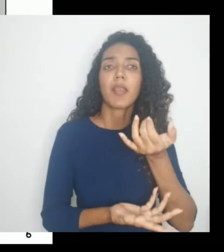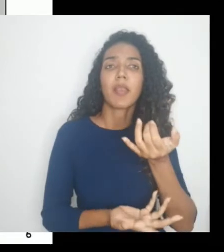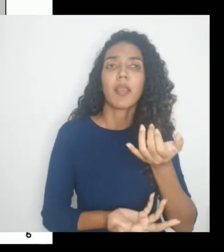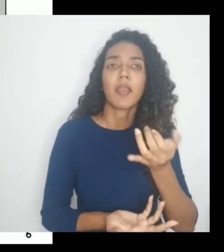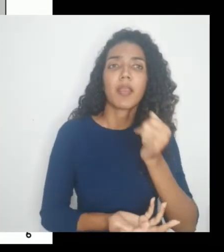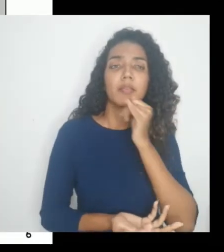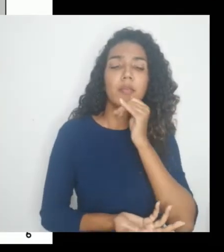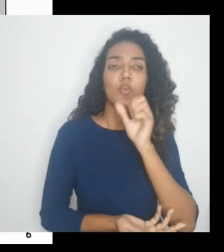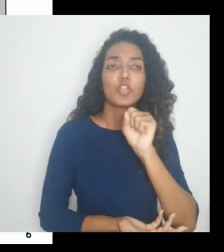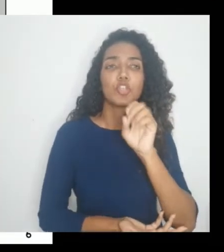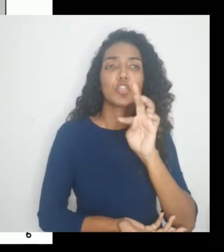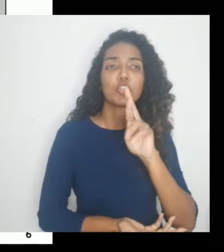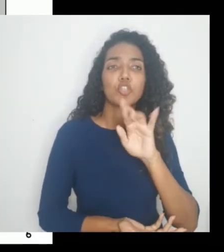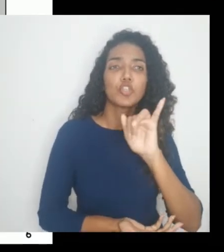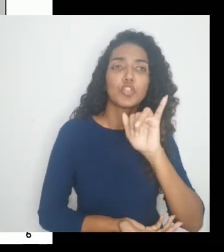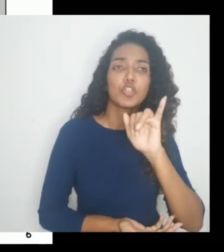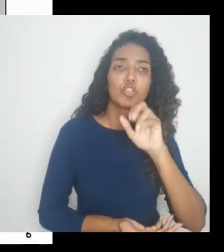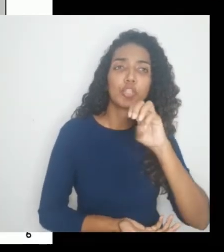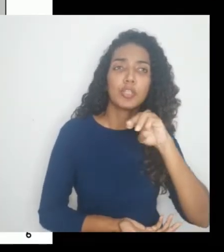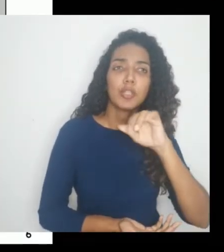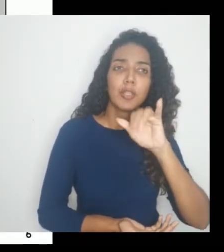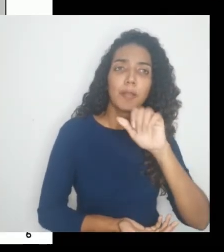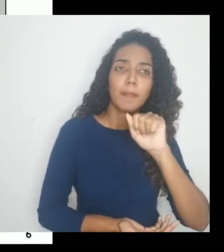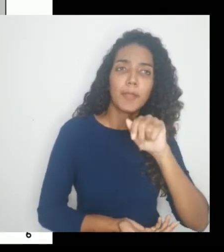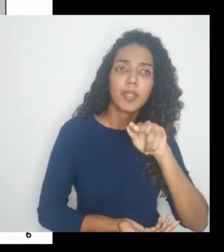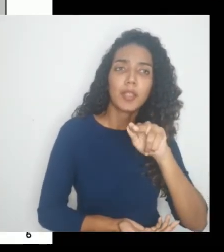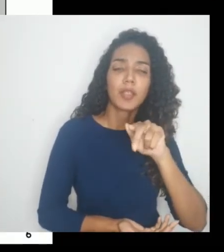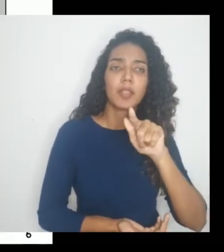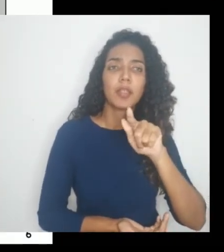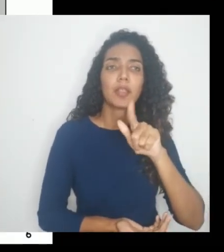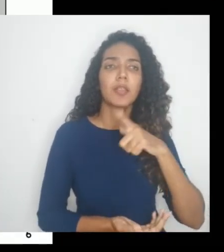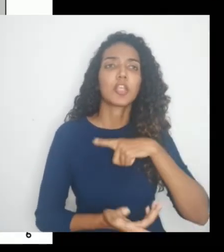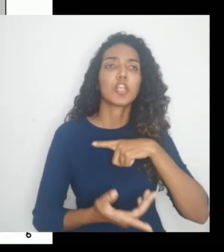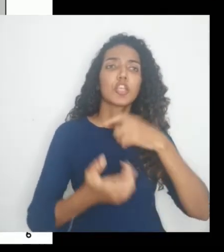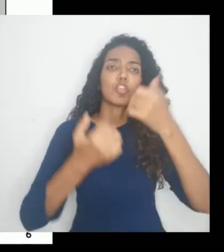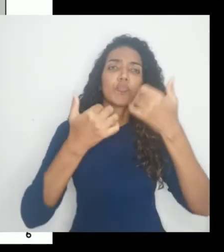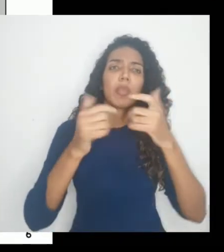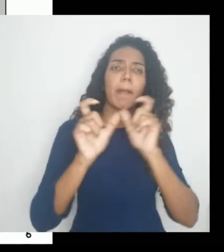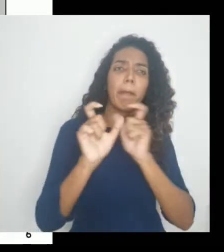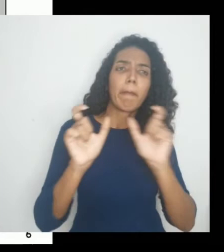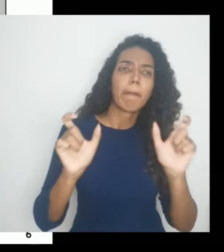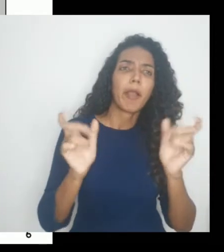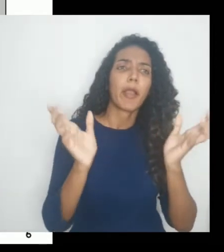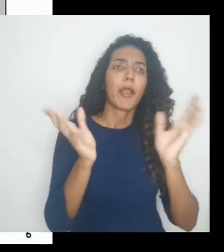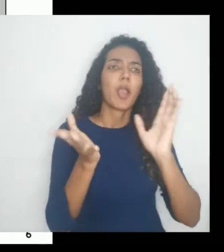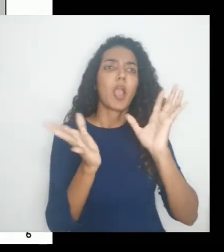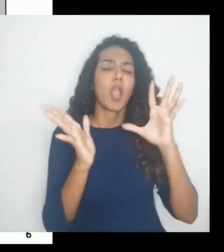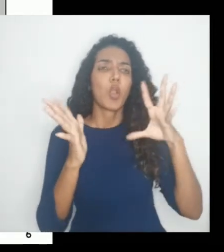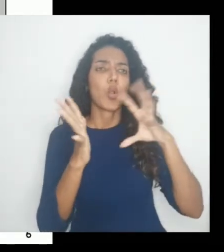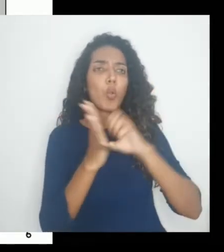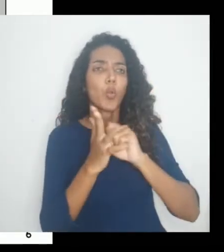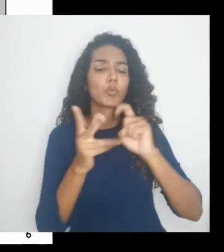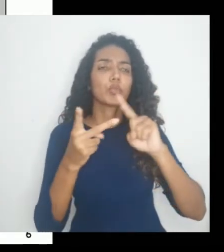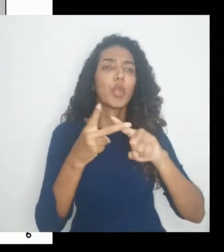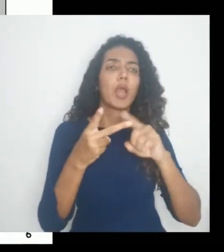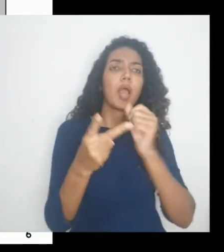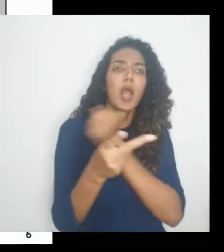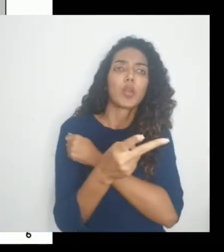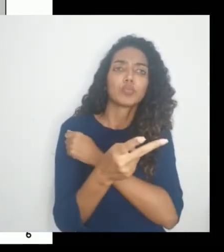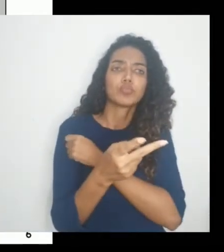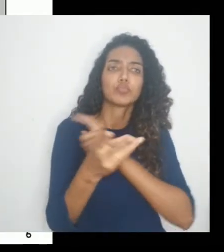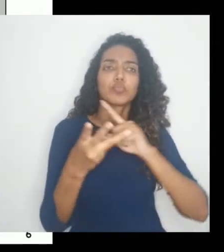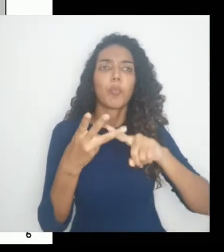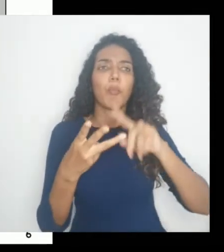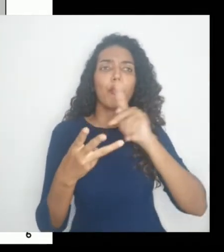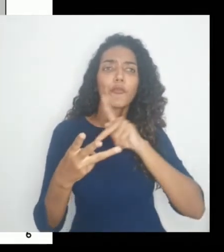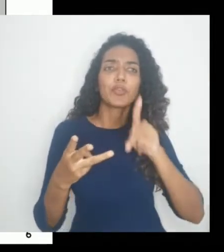de caracteres, uma cadeia de caracteres. Object, conta, aluno, professor, automóvel, que a gente vai acabar de definir agora. Então, sempre vão